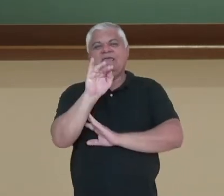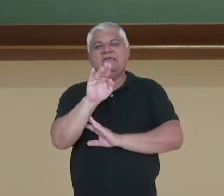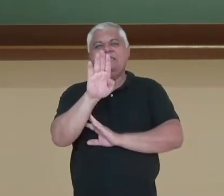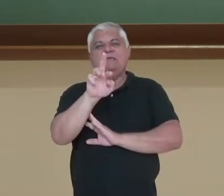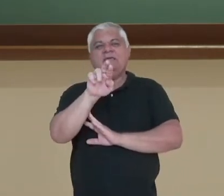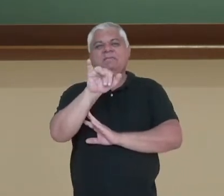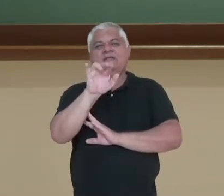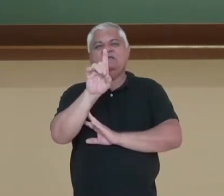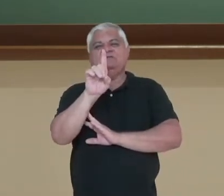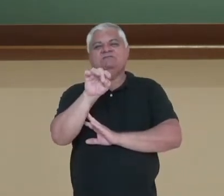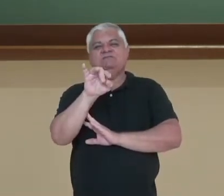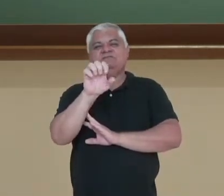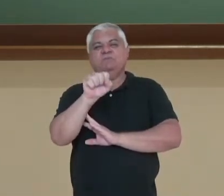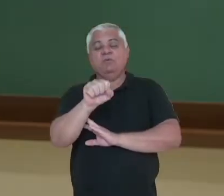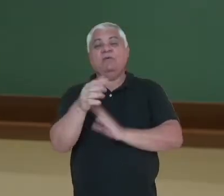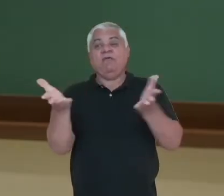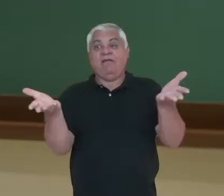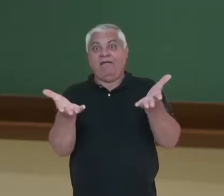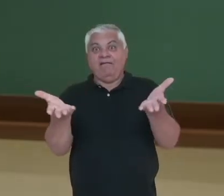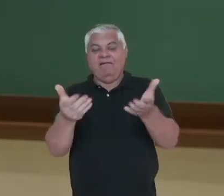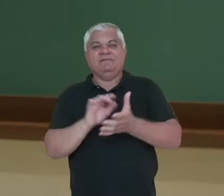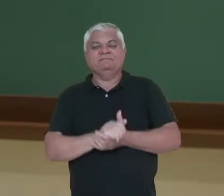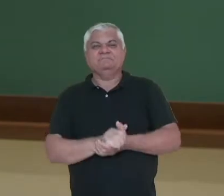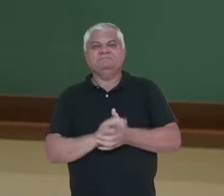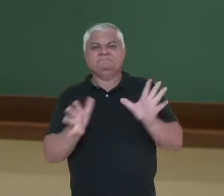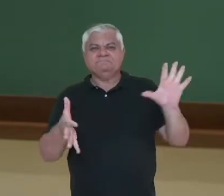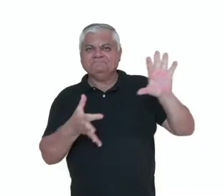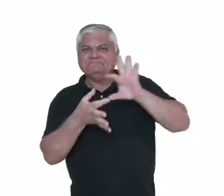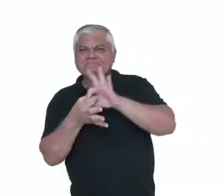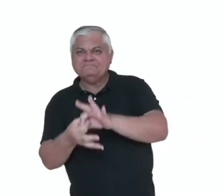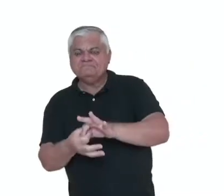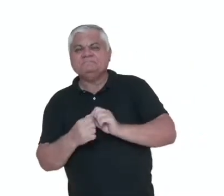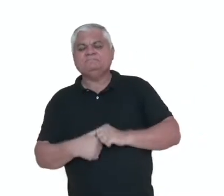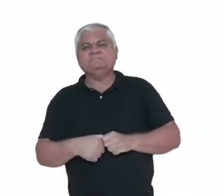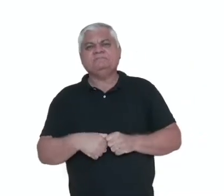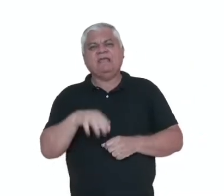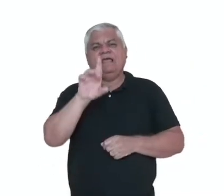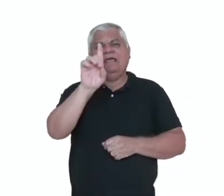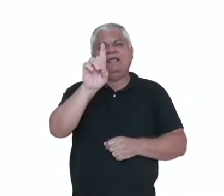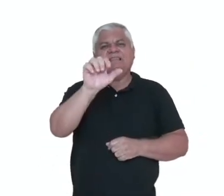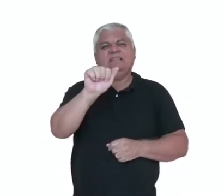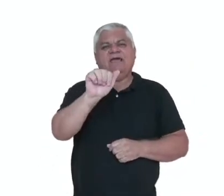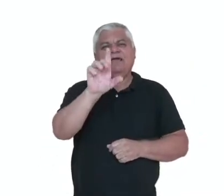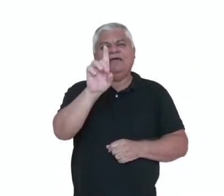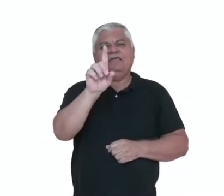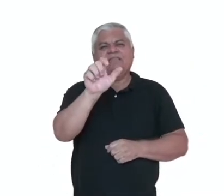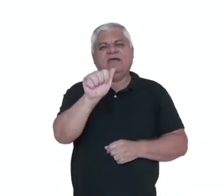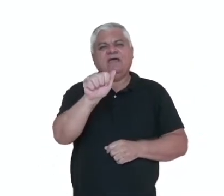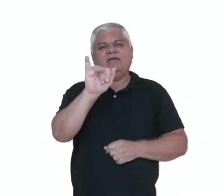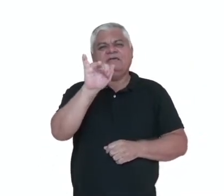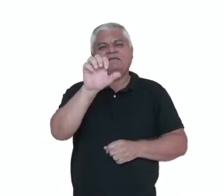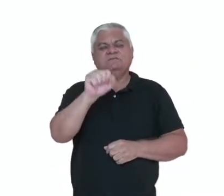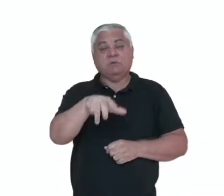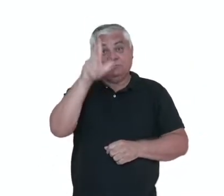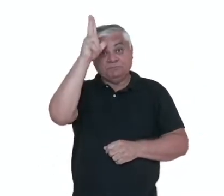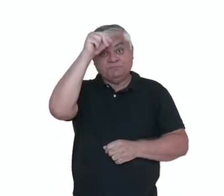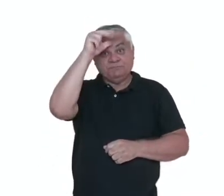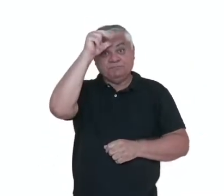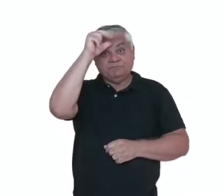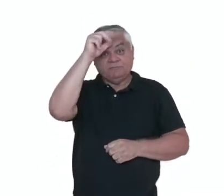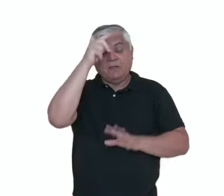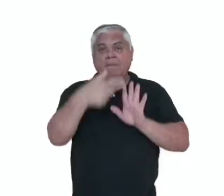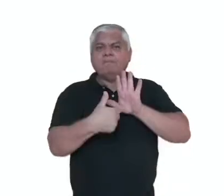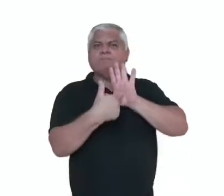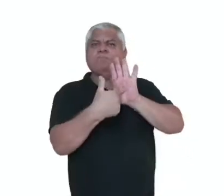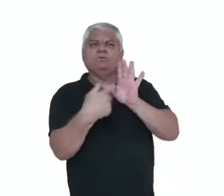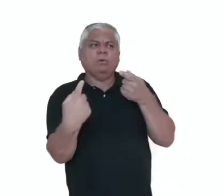época contemporânea. Então o dadaísmo trouxe concepções artísticas no pós-guerra. Tradicionalmente, o suporte e superfície trouxeram o